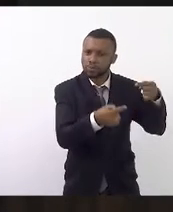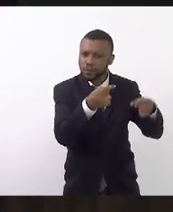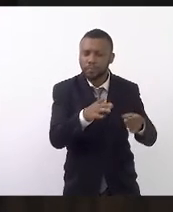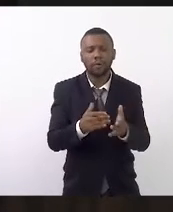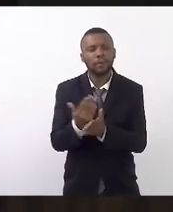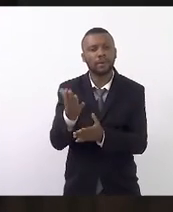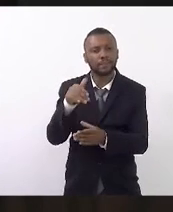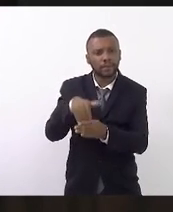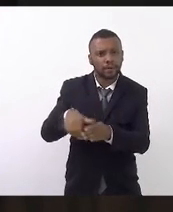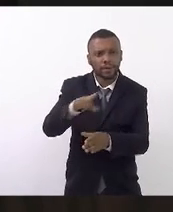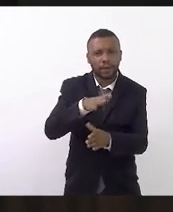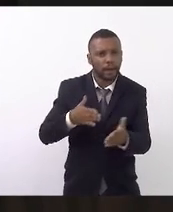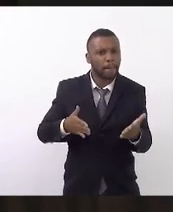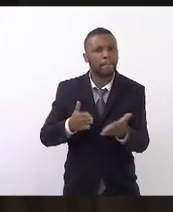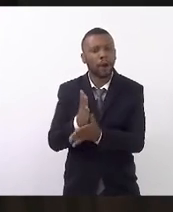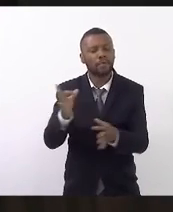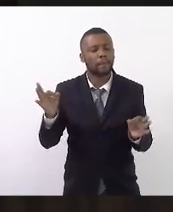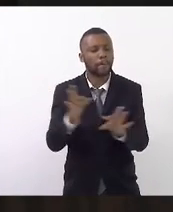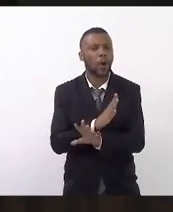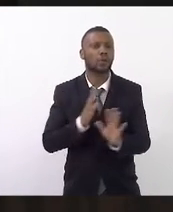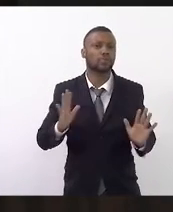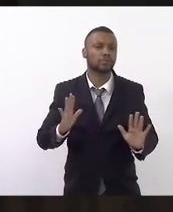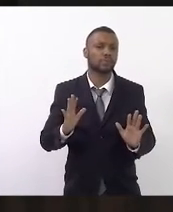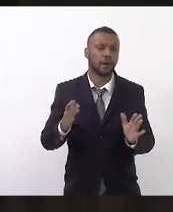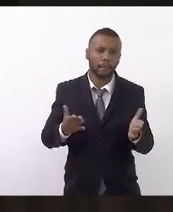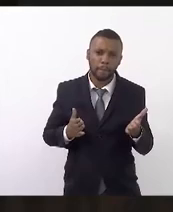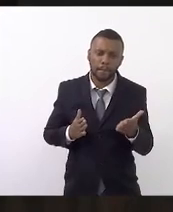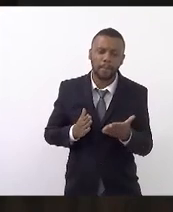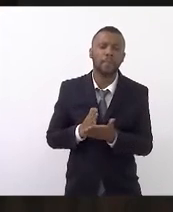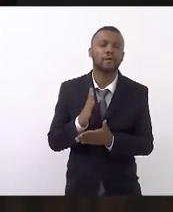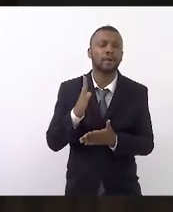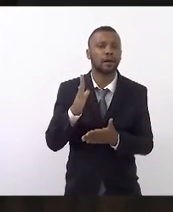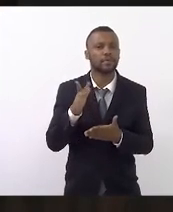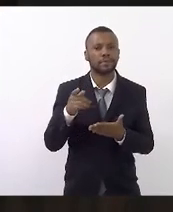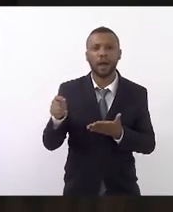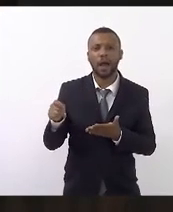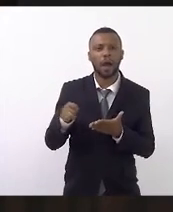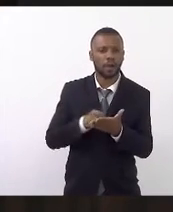votação. Os senhores que aprovam, permaneçam como estão. Aprovado,